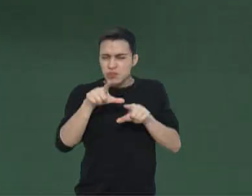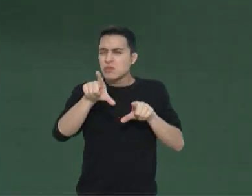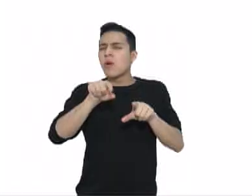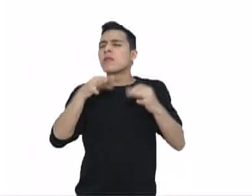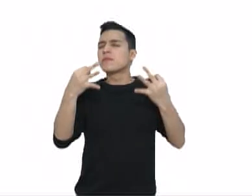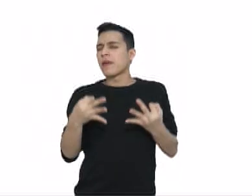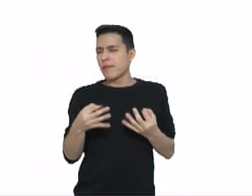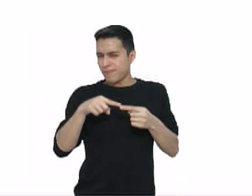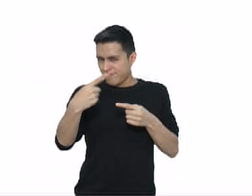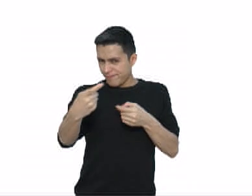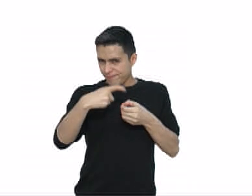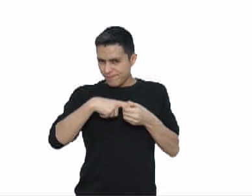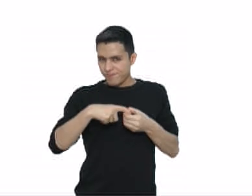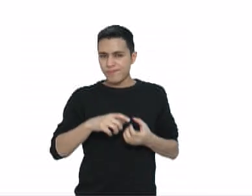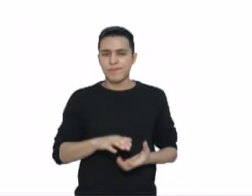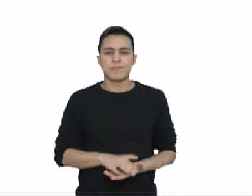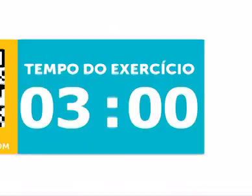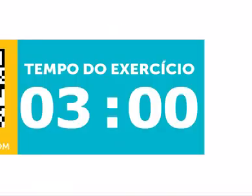retornaremos.